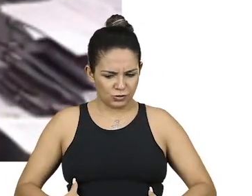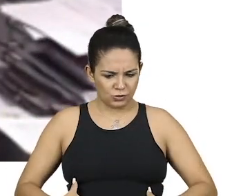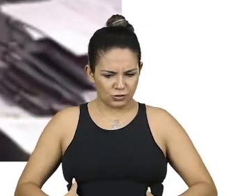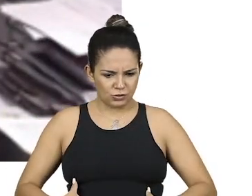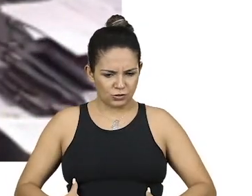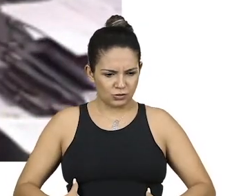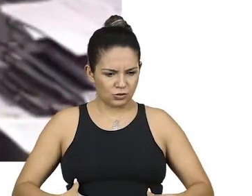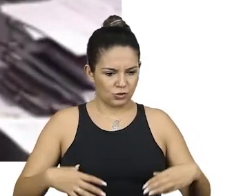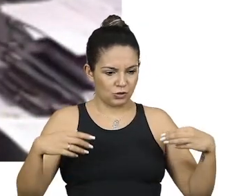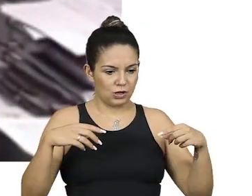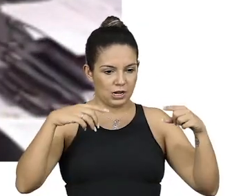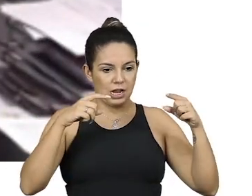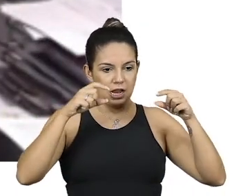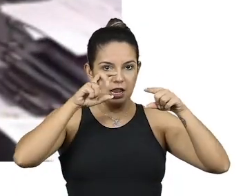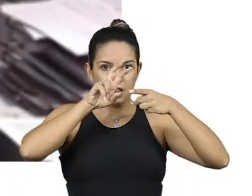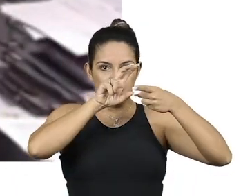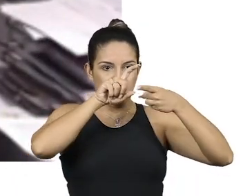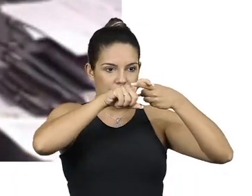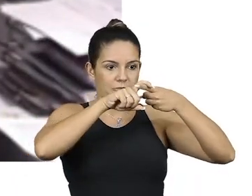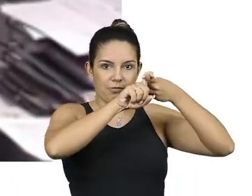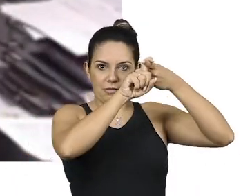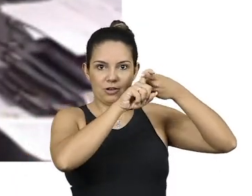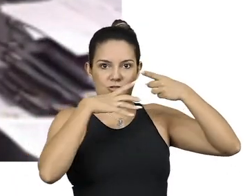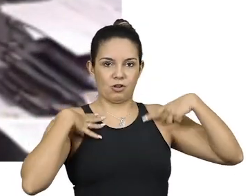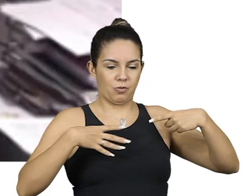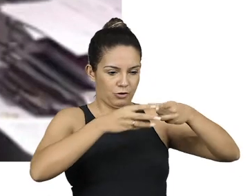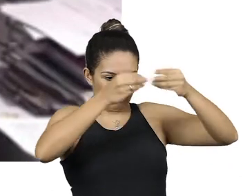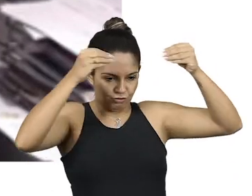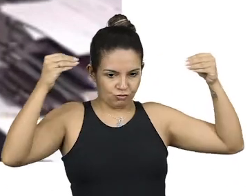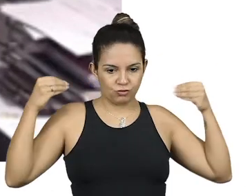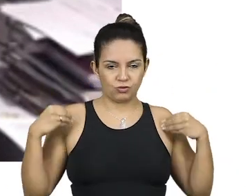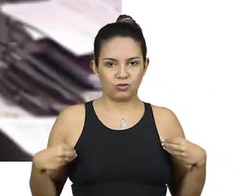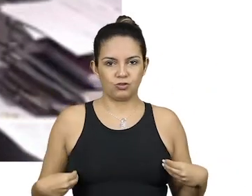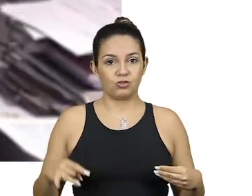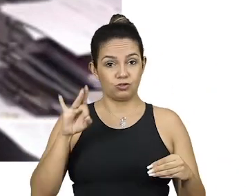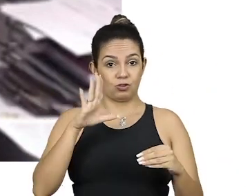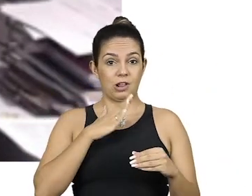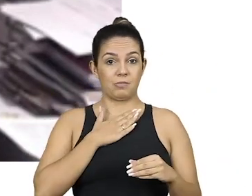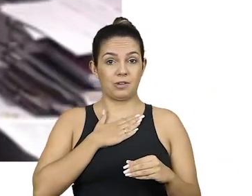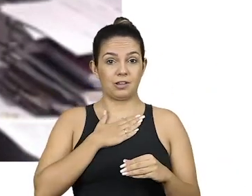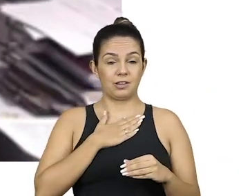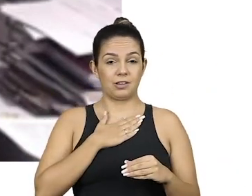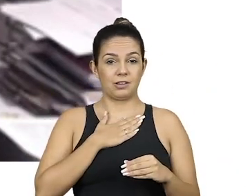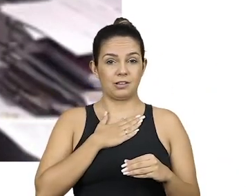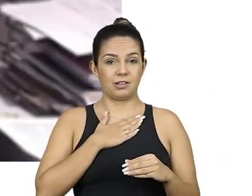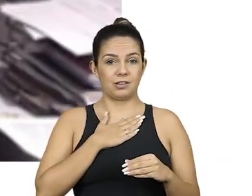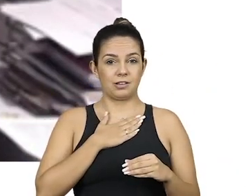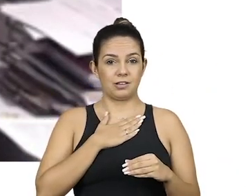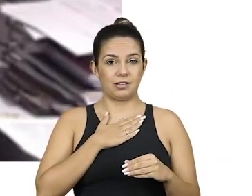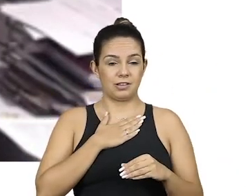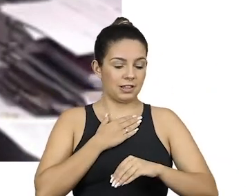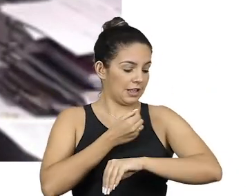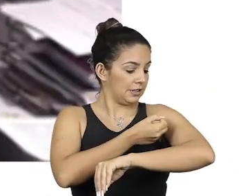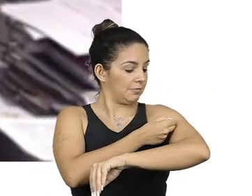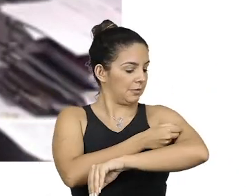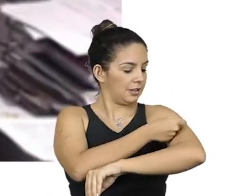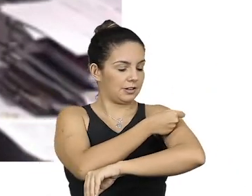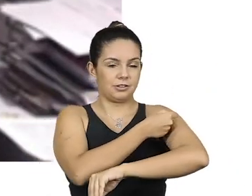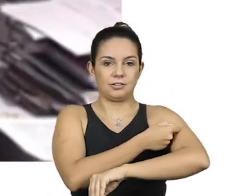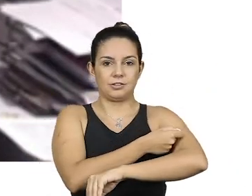retiradas dos cabides, só em mim ficou Asmara